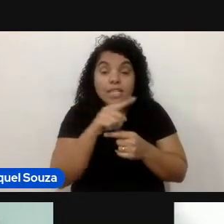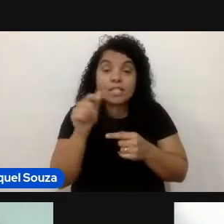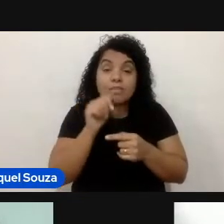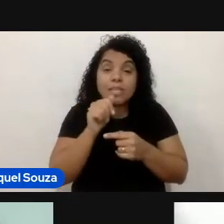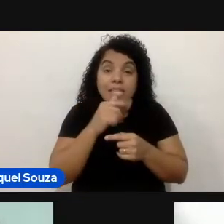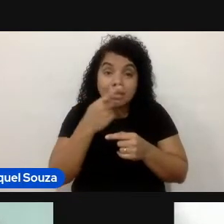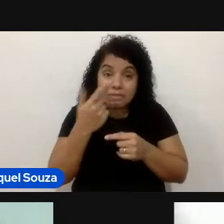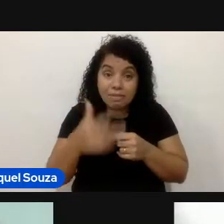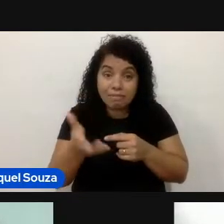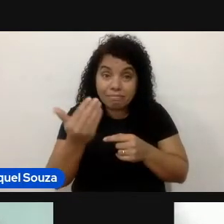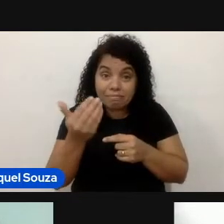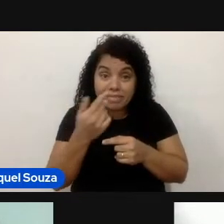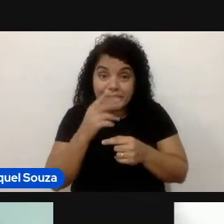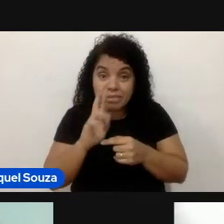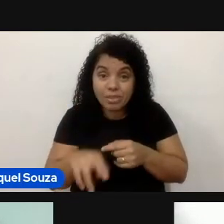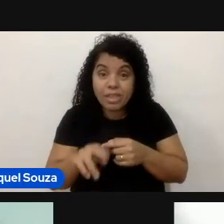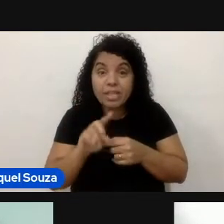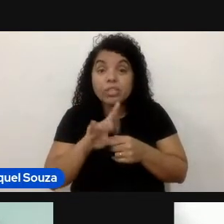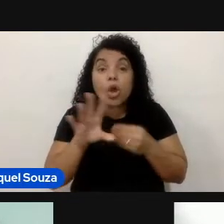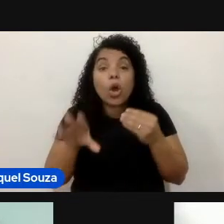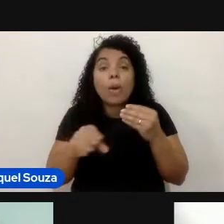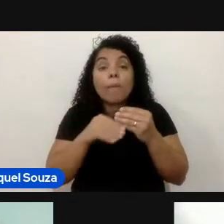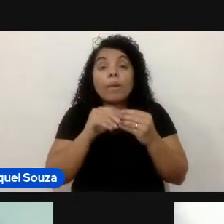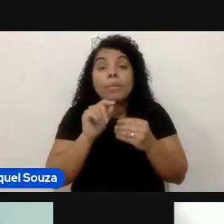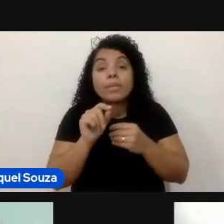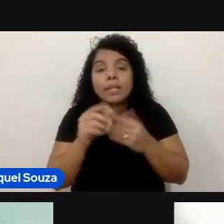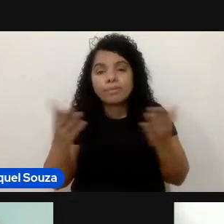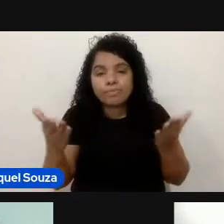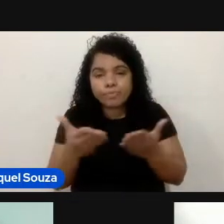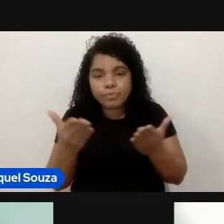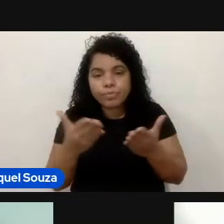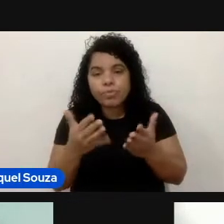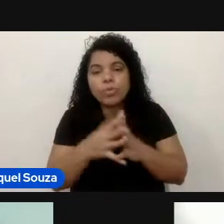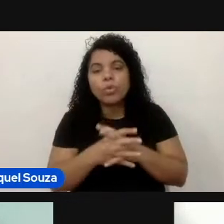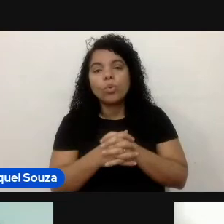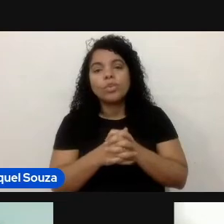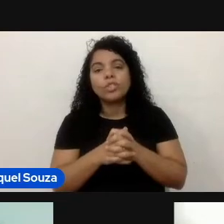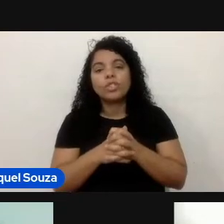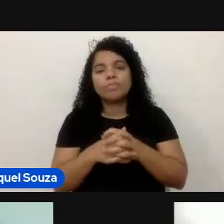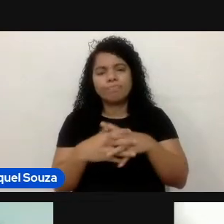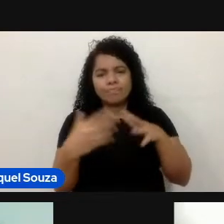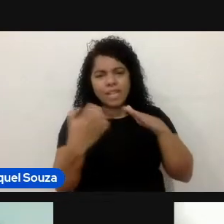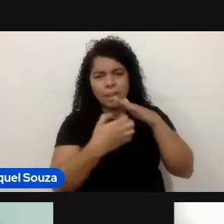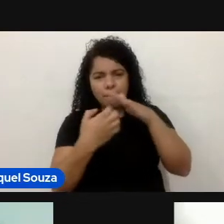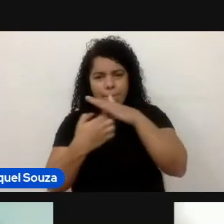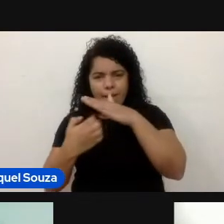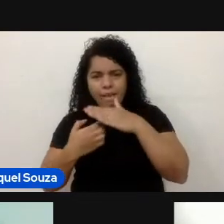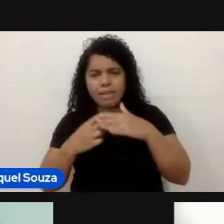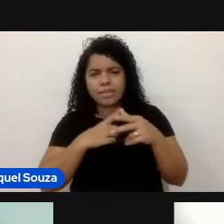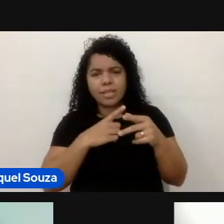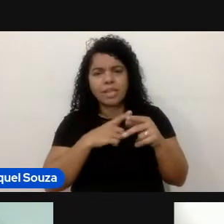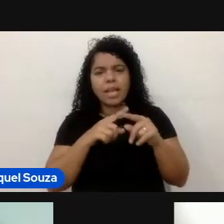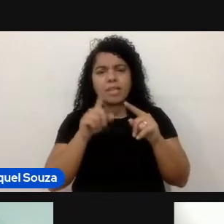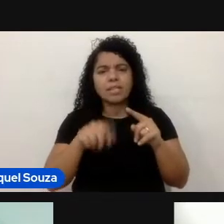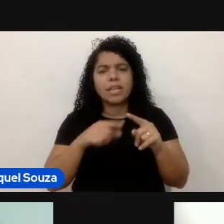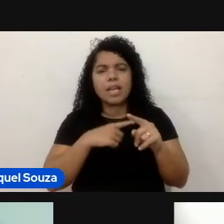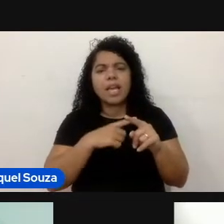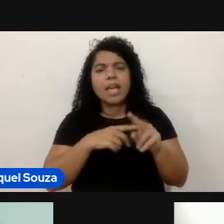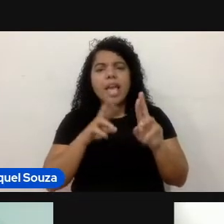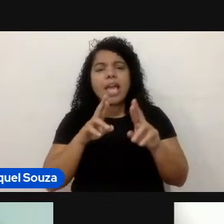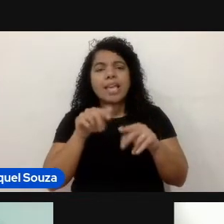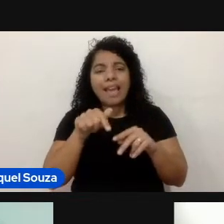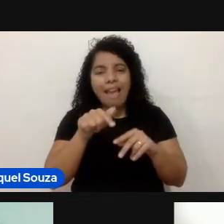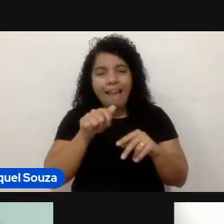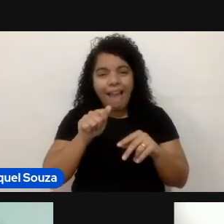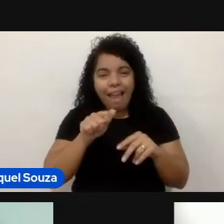mais. Eu só queria complementar que hoje tem muitas empresas que elas estão fazendo um papel de matar uma área de qualidade,